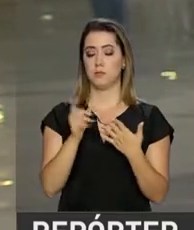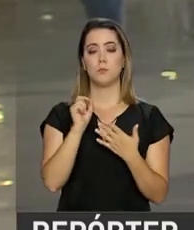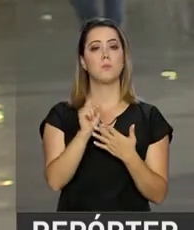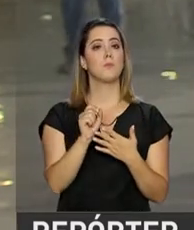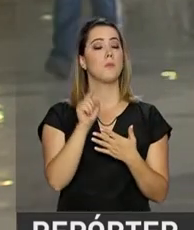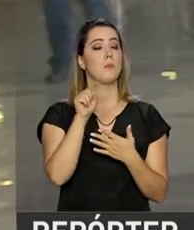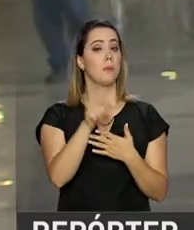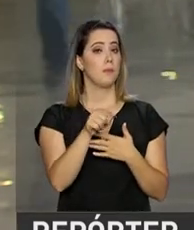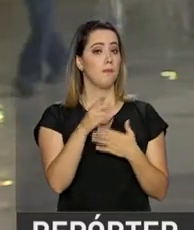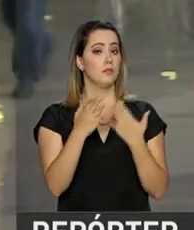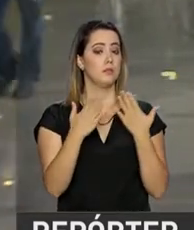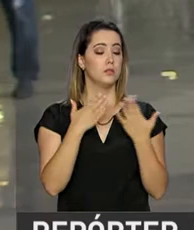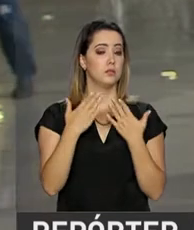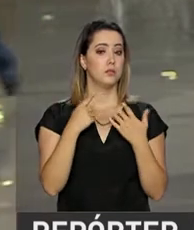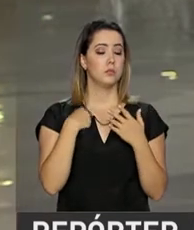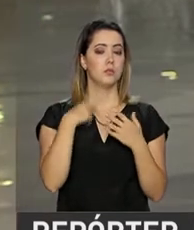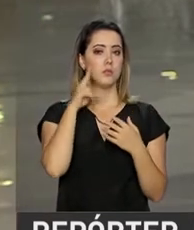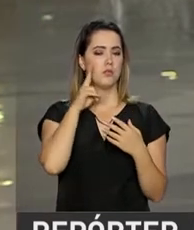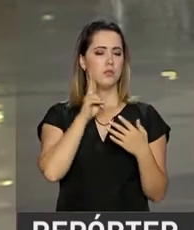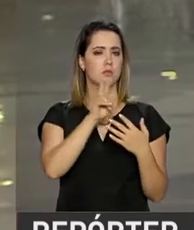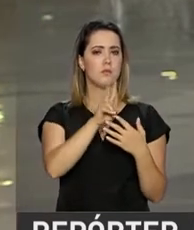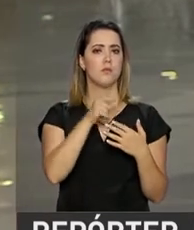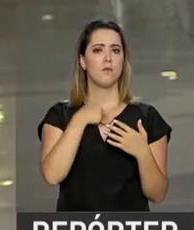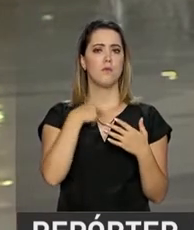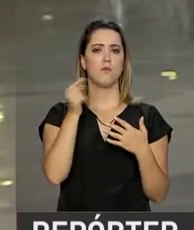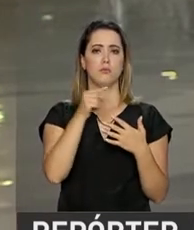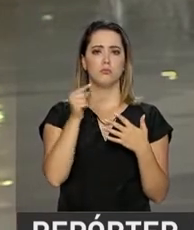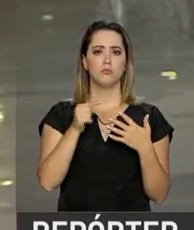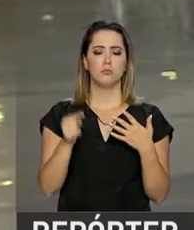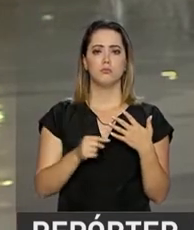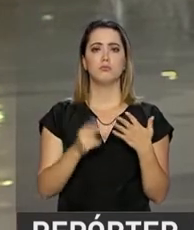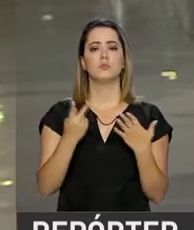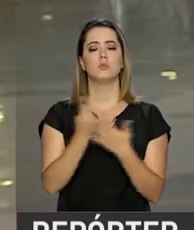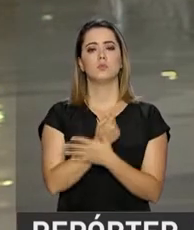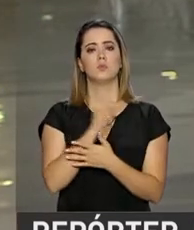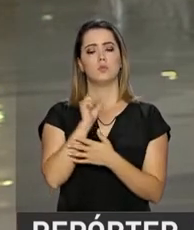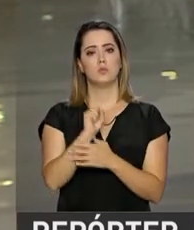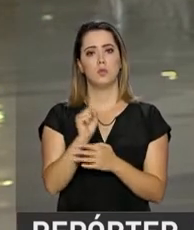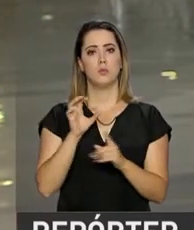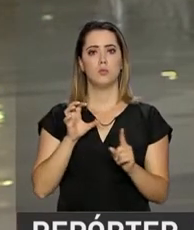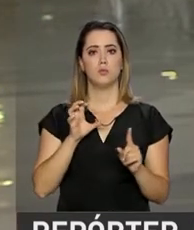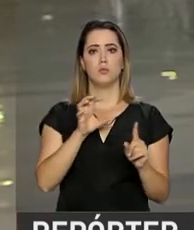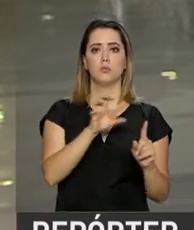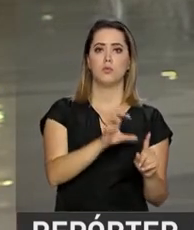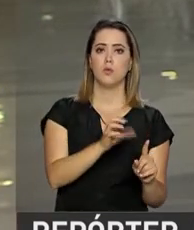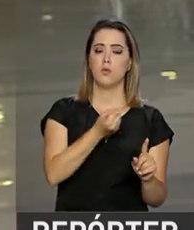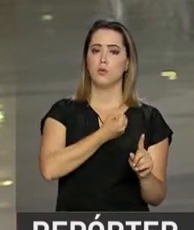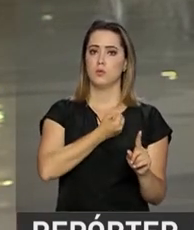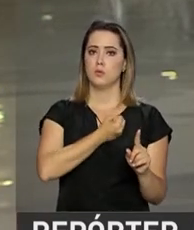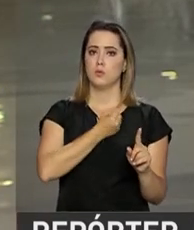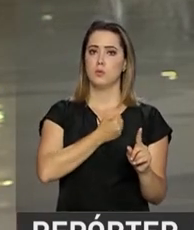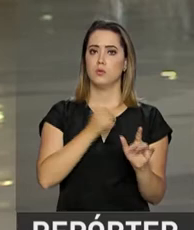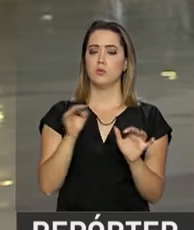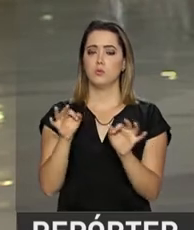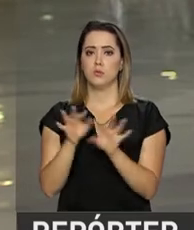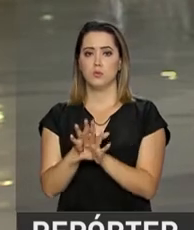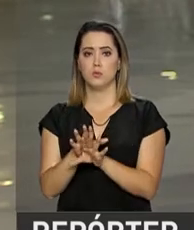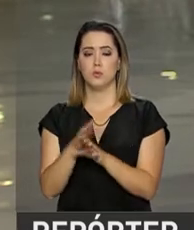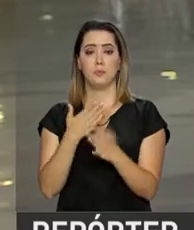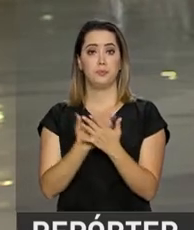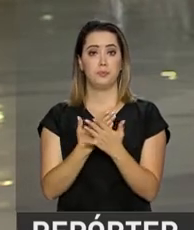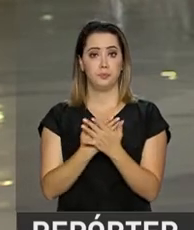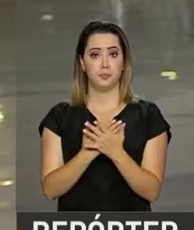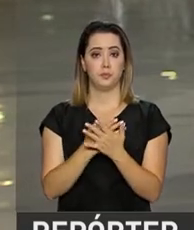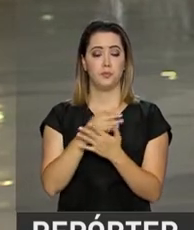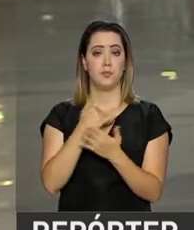nestas comparações levou em conta esses fatores sazonais que podem influenciar os números finais do estudo por exemplo